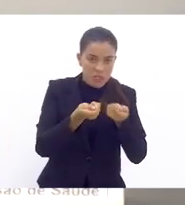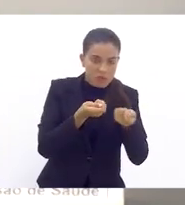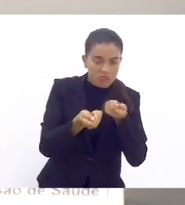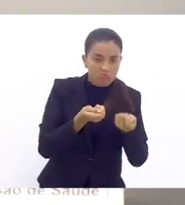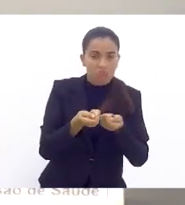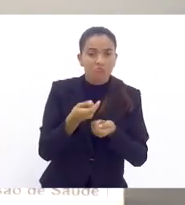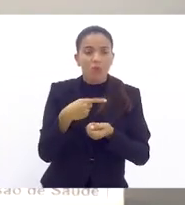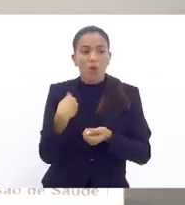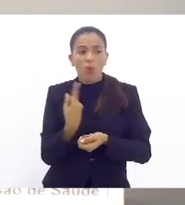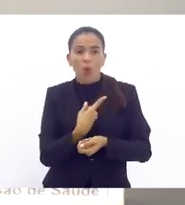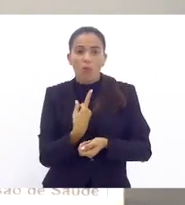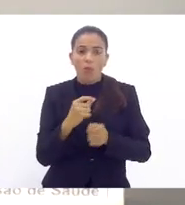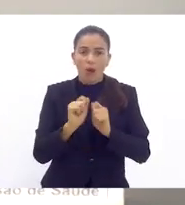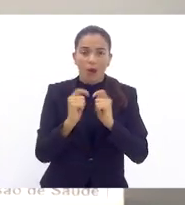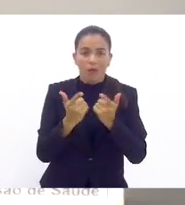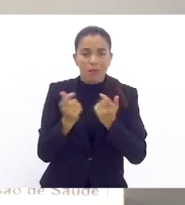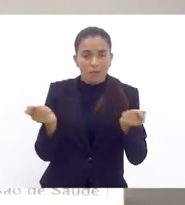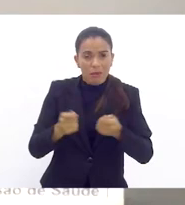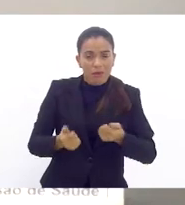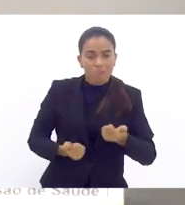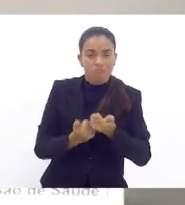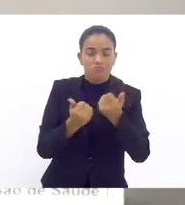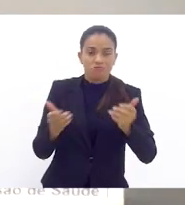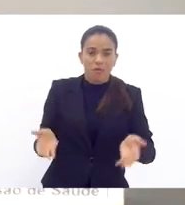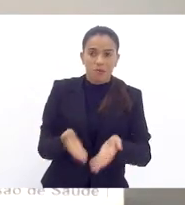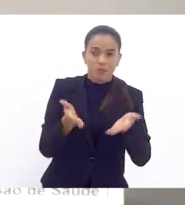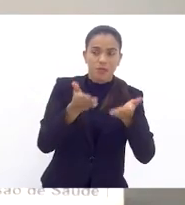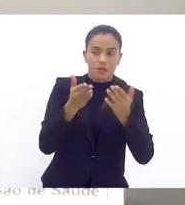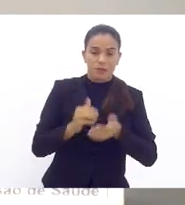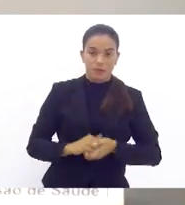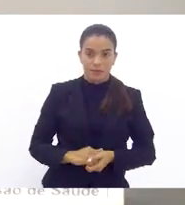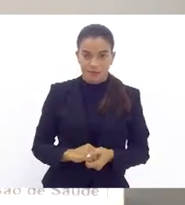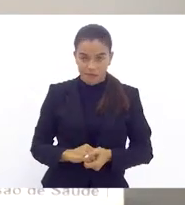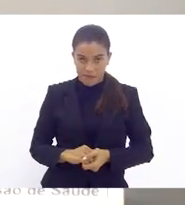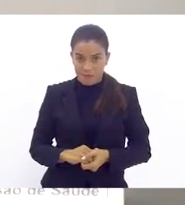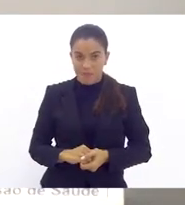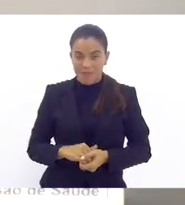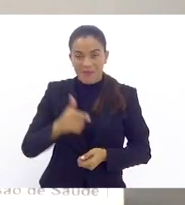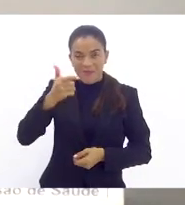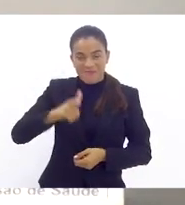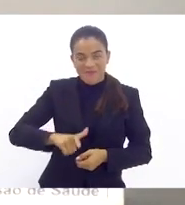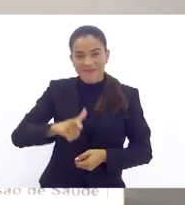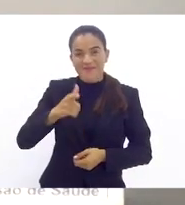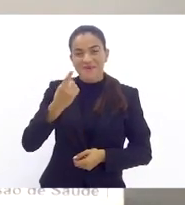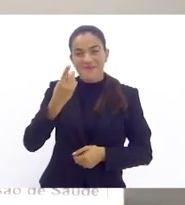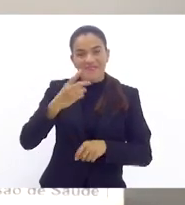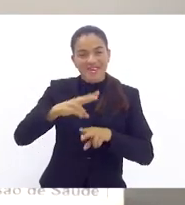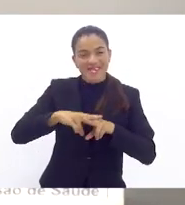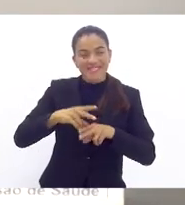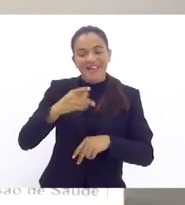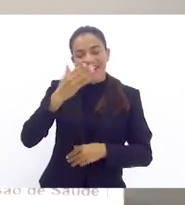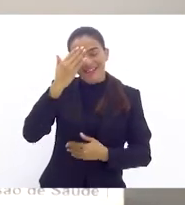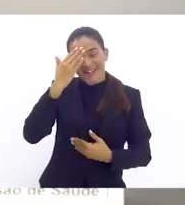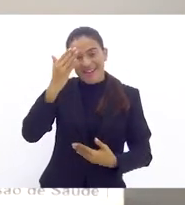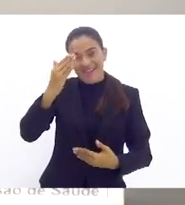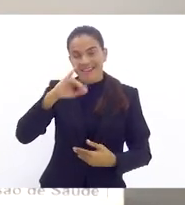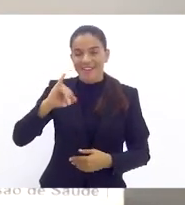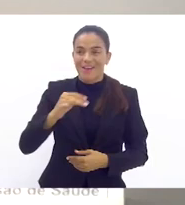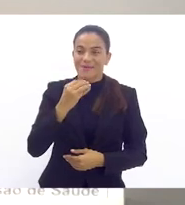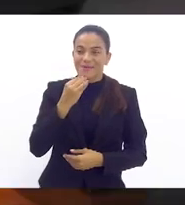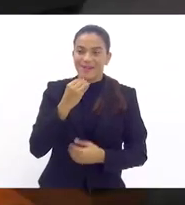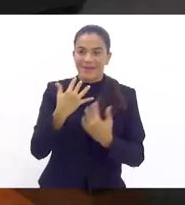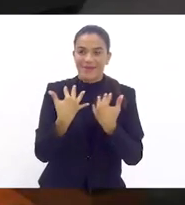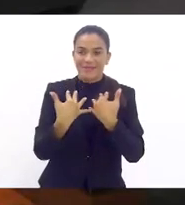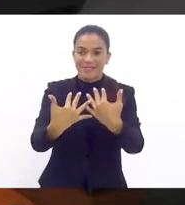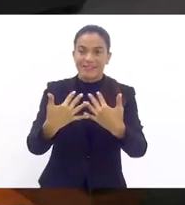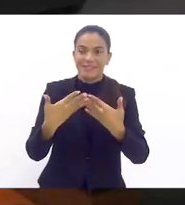contribuir para que ele seja mais dinâmico e mais efetivo. Mais uma vez, agradecendo a Vossa Excelência a oportunidade da audiência